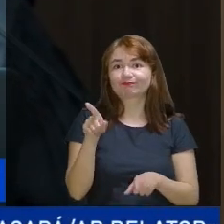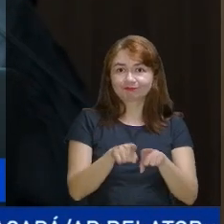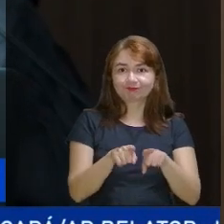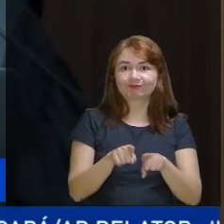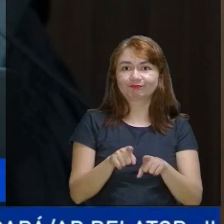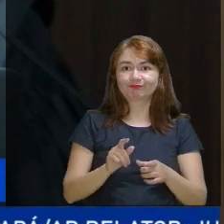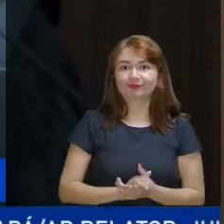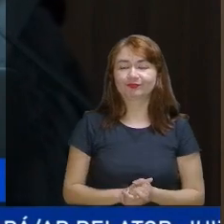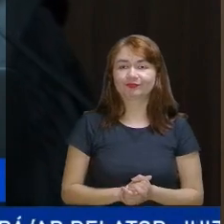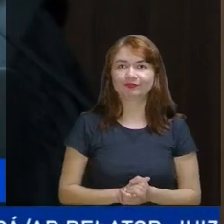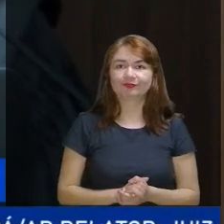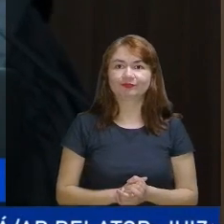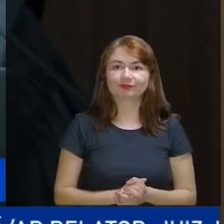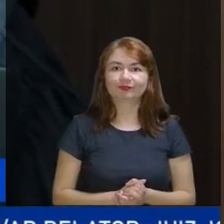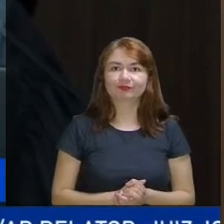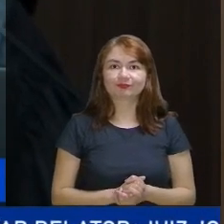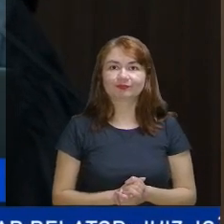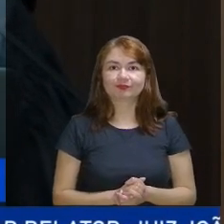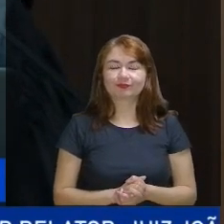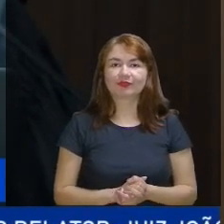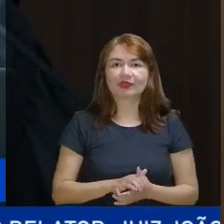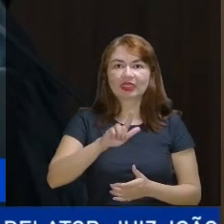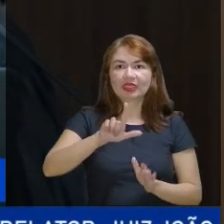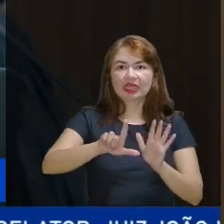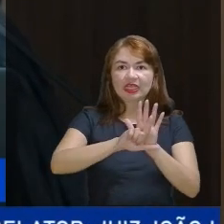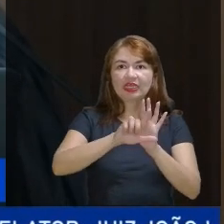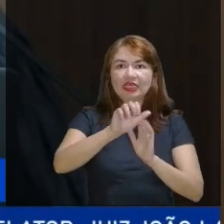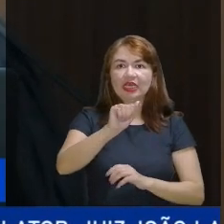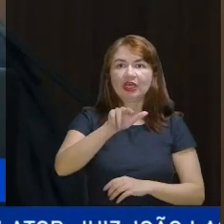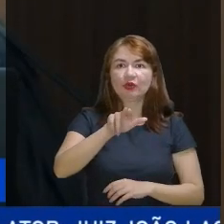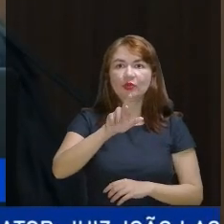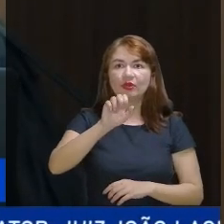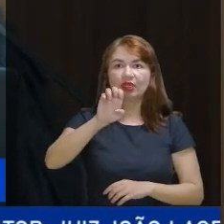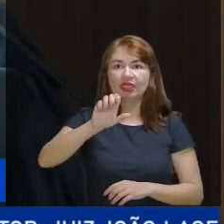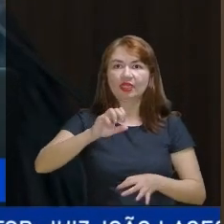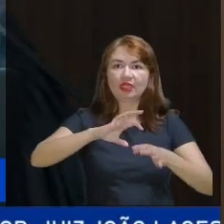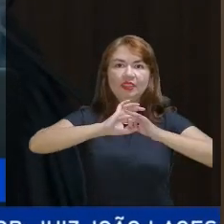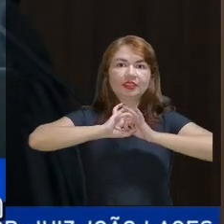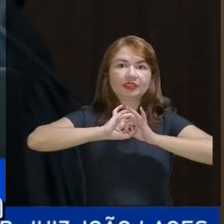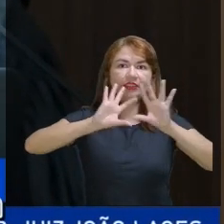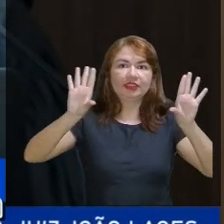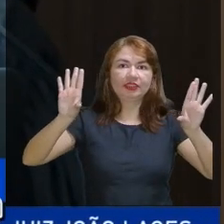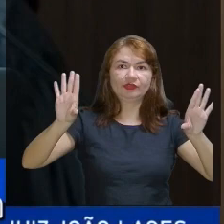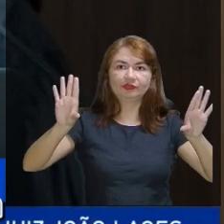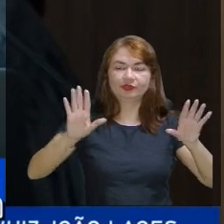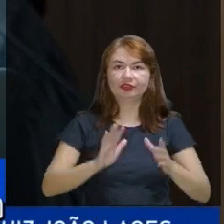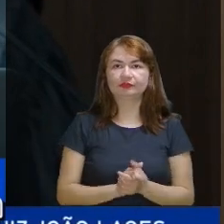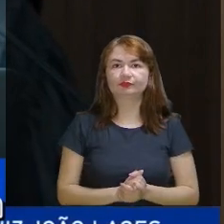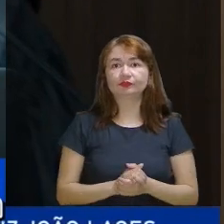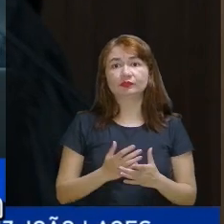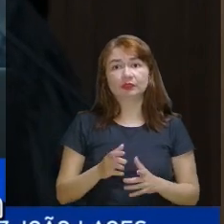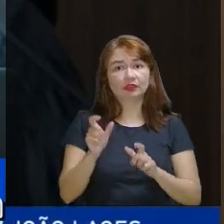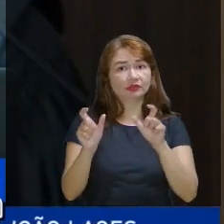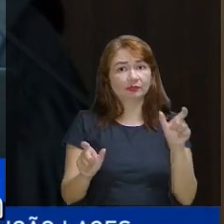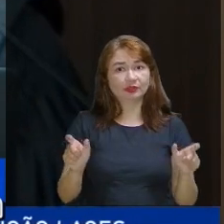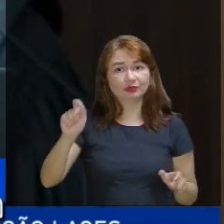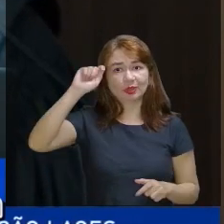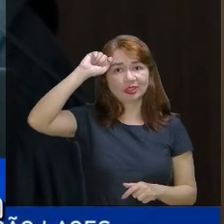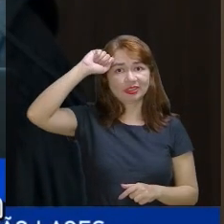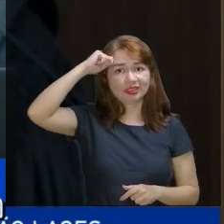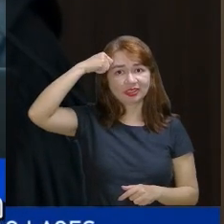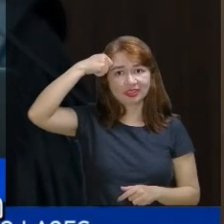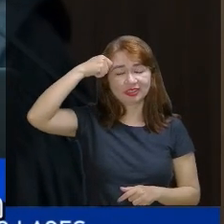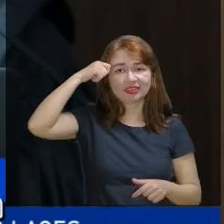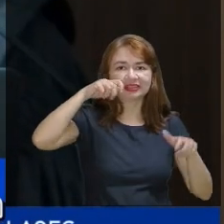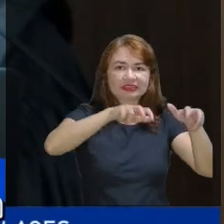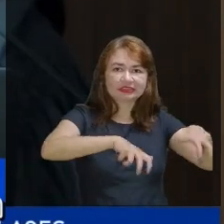E de uma hora para outra veio a Lei Áurea e disse: está todo mundo livre. E esses negros, eles foram tirados da